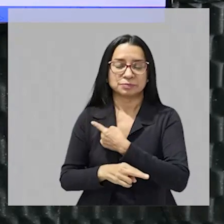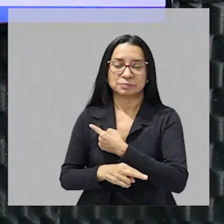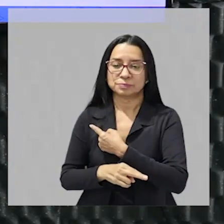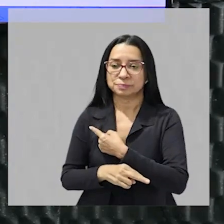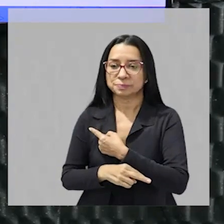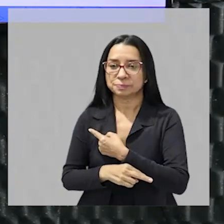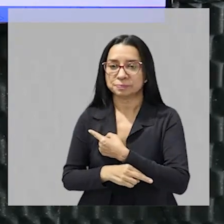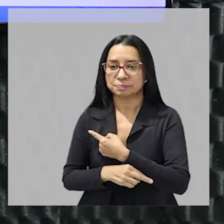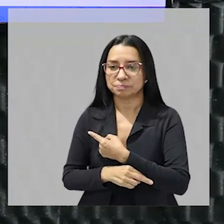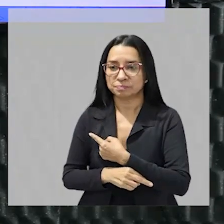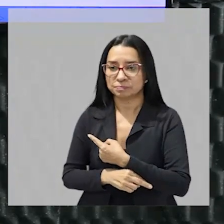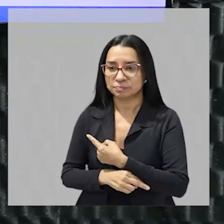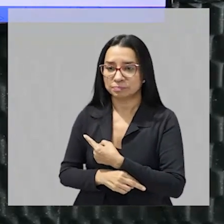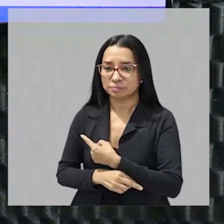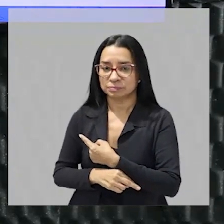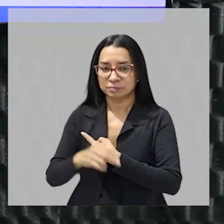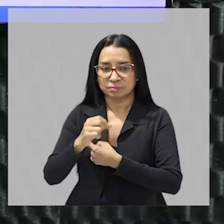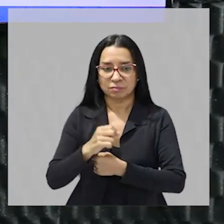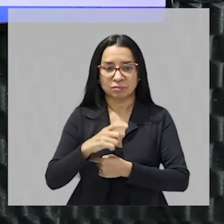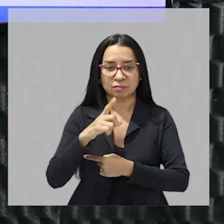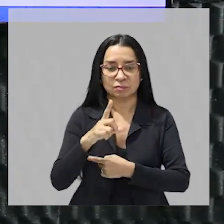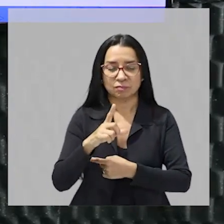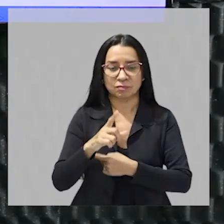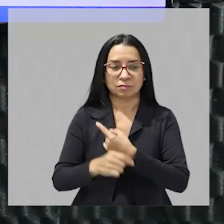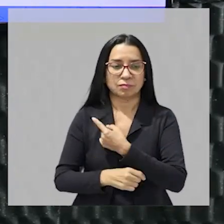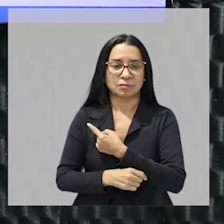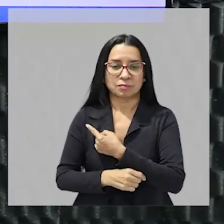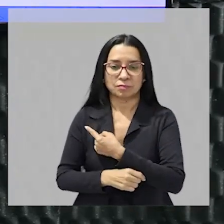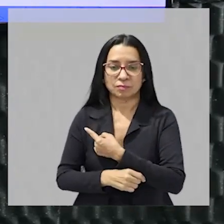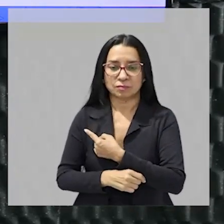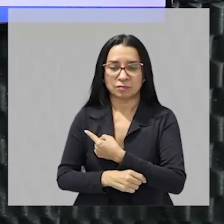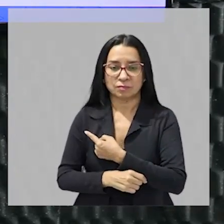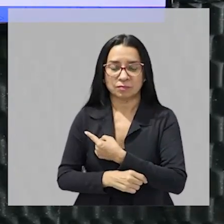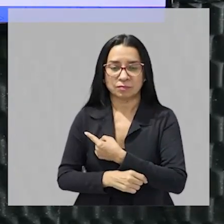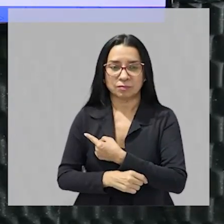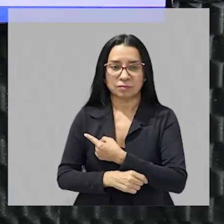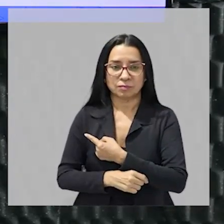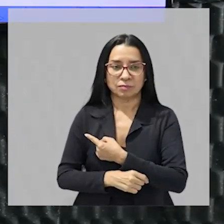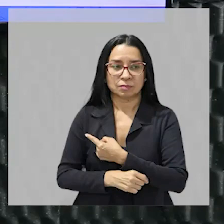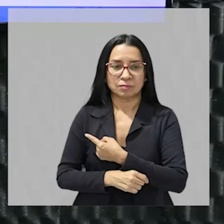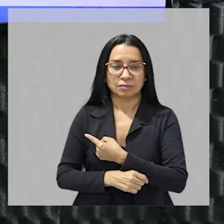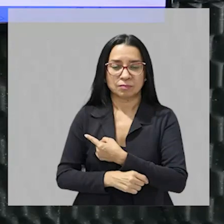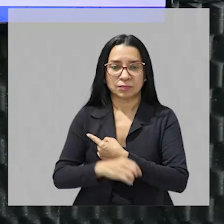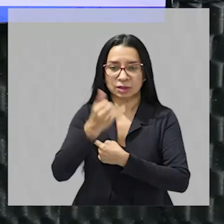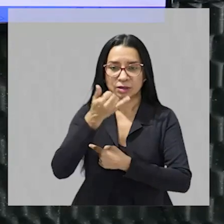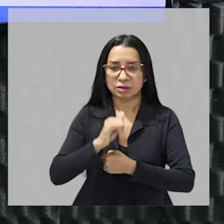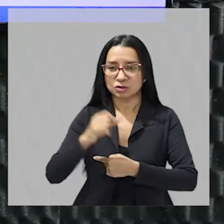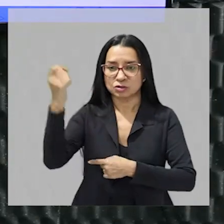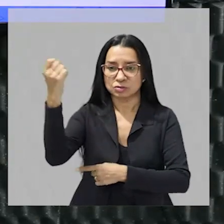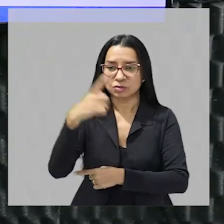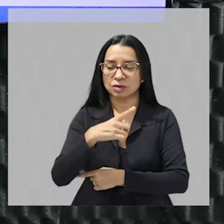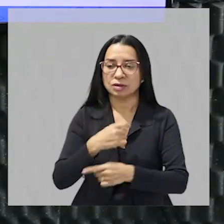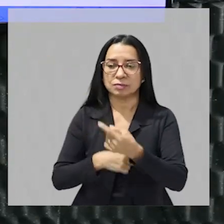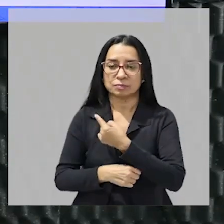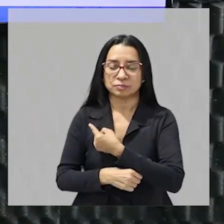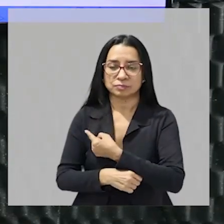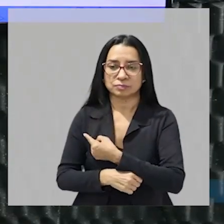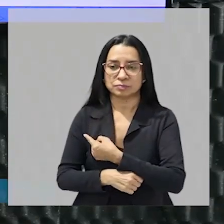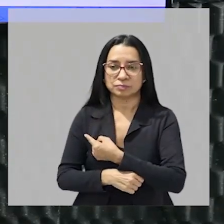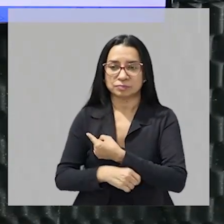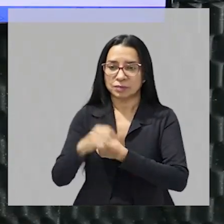agora foi para 5%, aumentou. E houve o aumento da energia solar em 73 era 0 e agora foi para